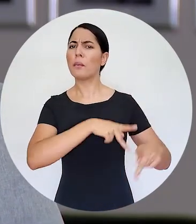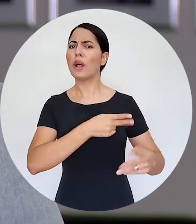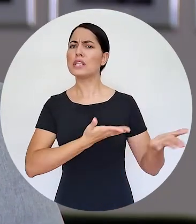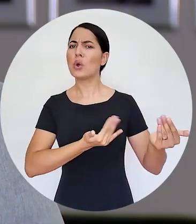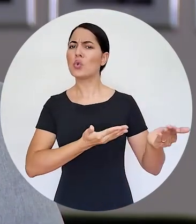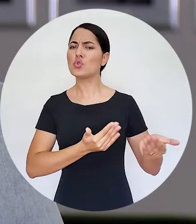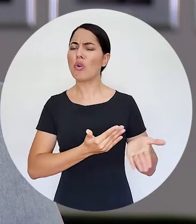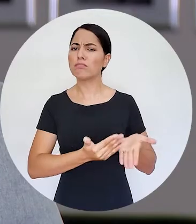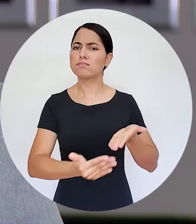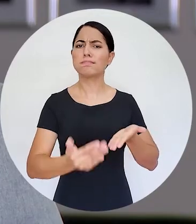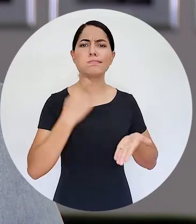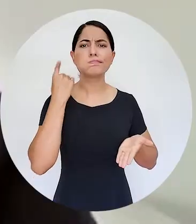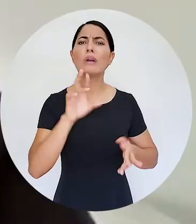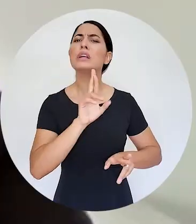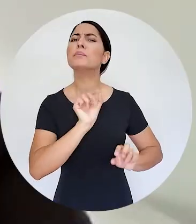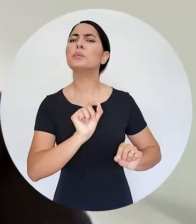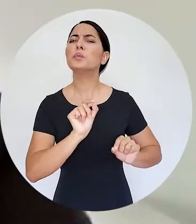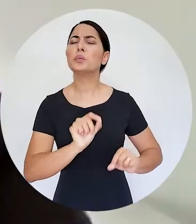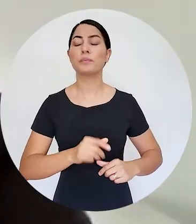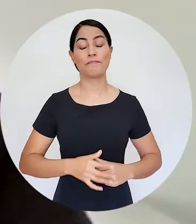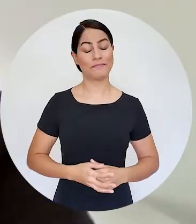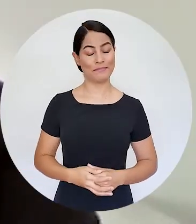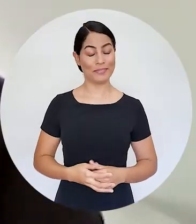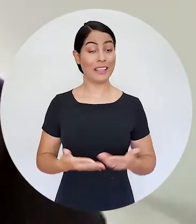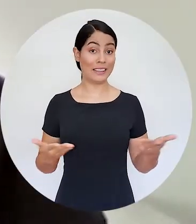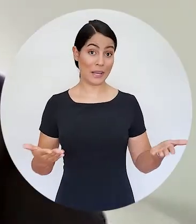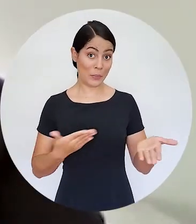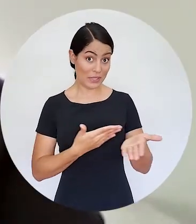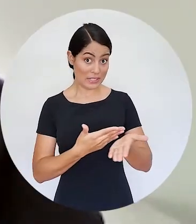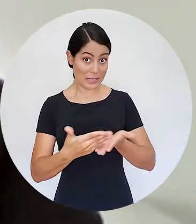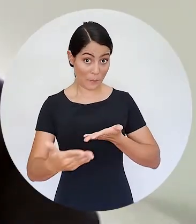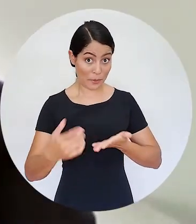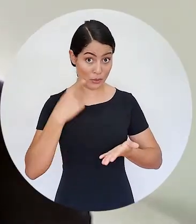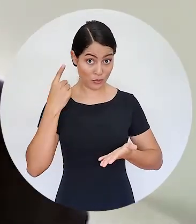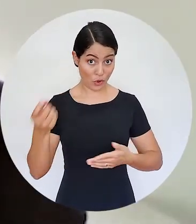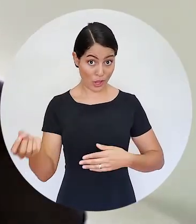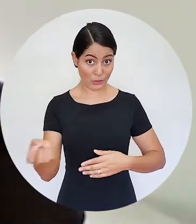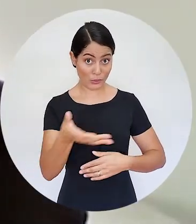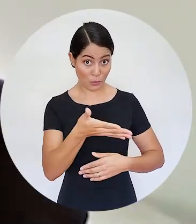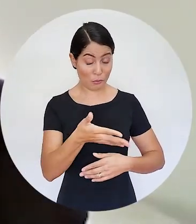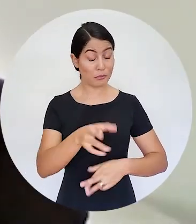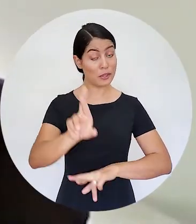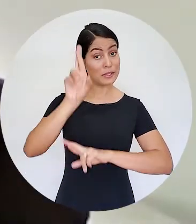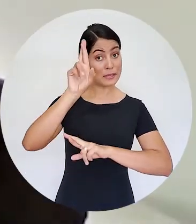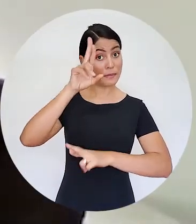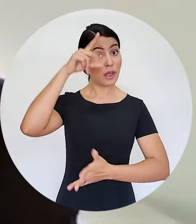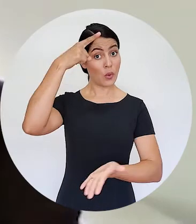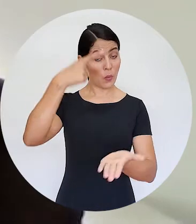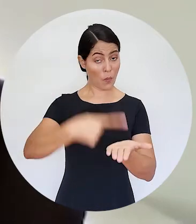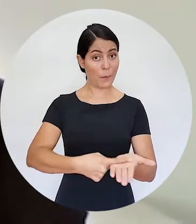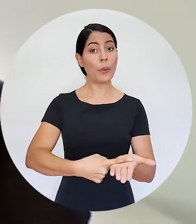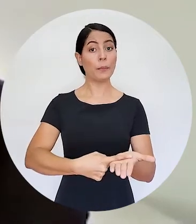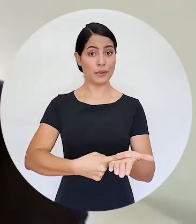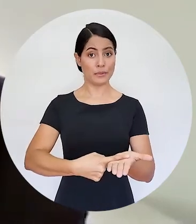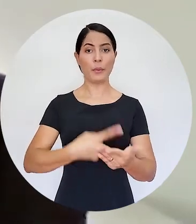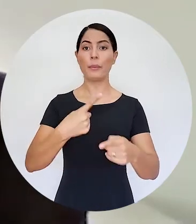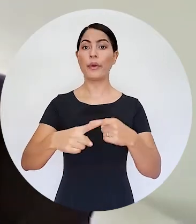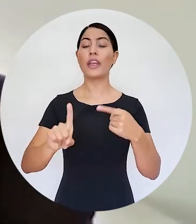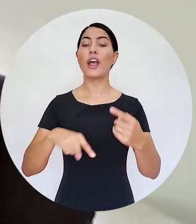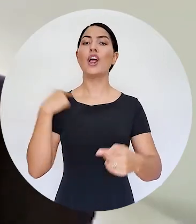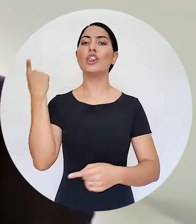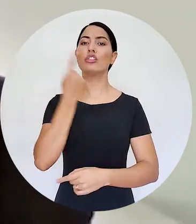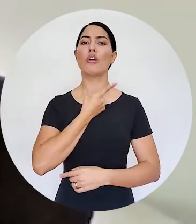profissional acompanha Inicialmente nós esperamos o compromisso compromisso que é realizado na cerimônia de entrega de